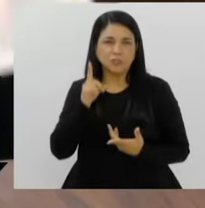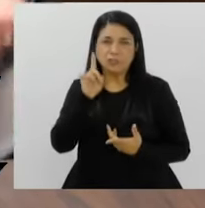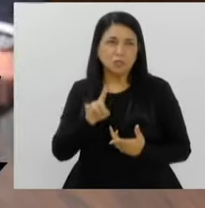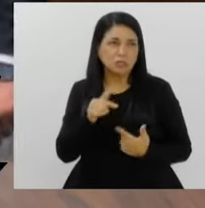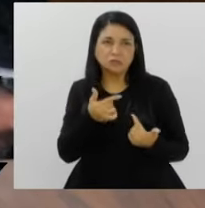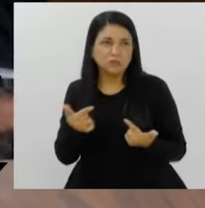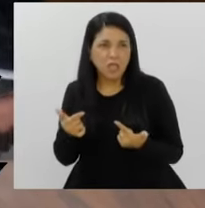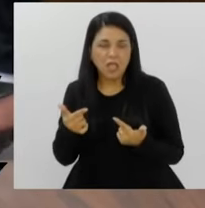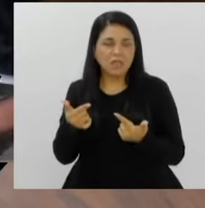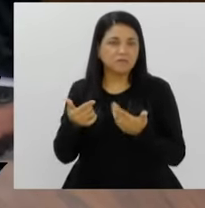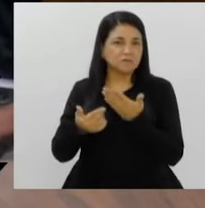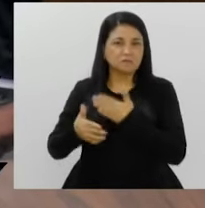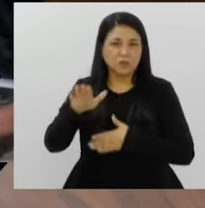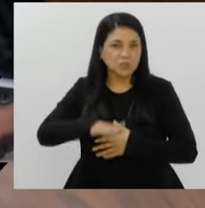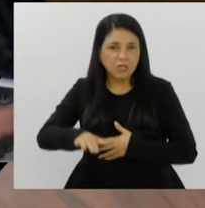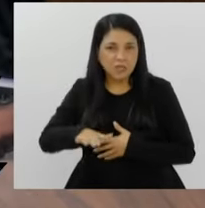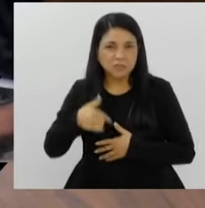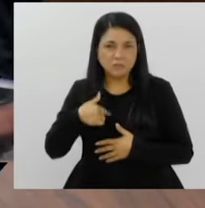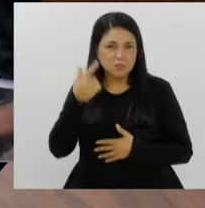é certo e o que é errado, não.